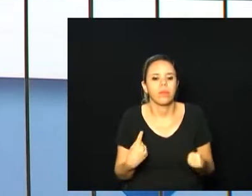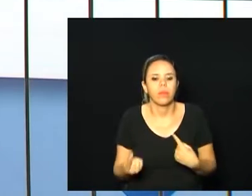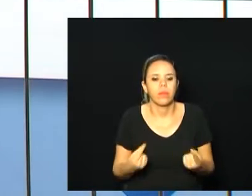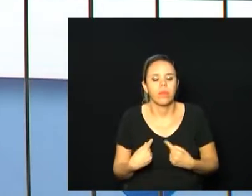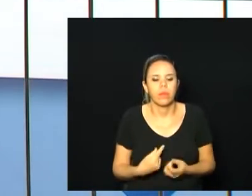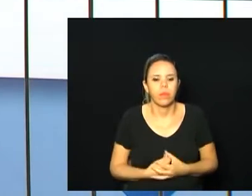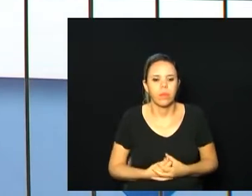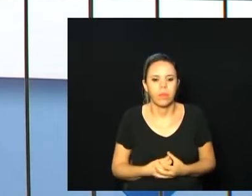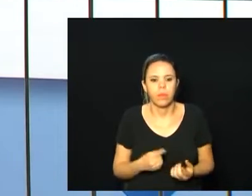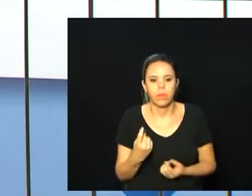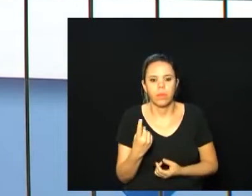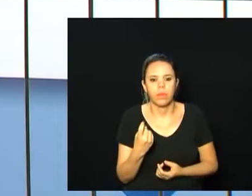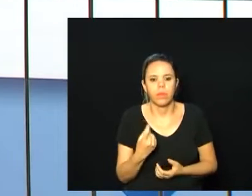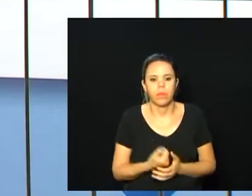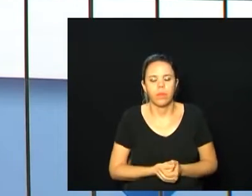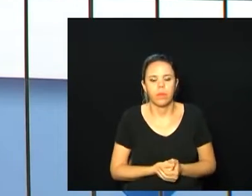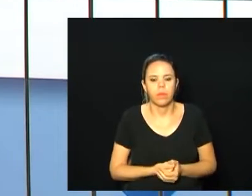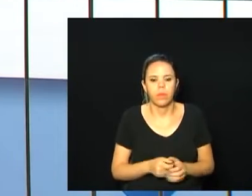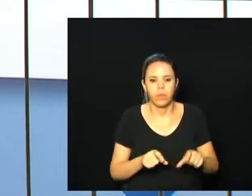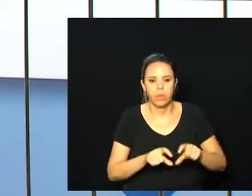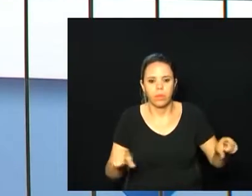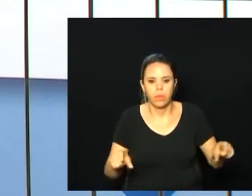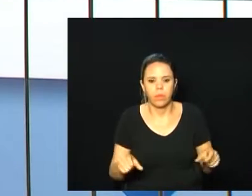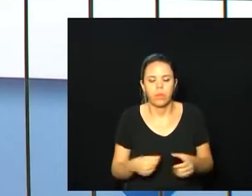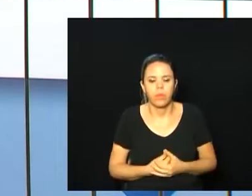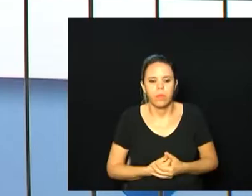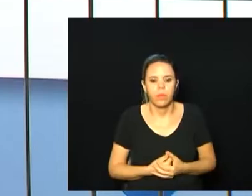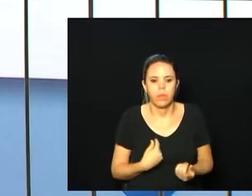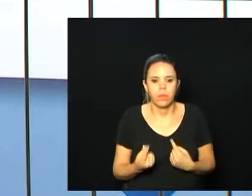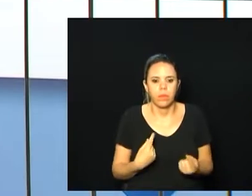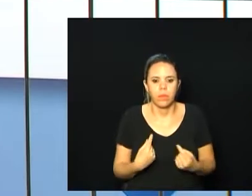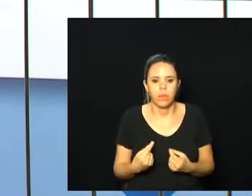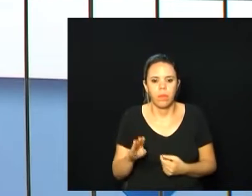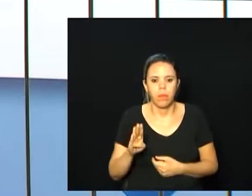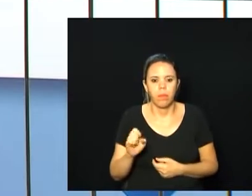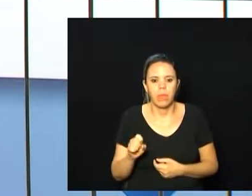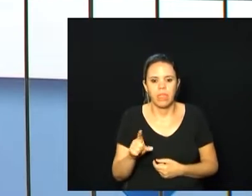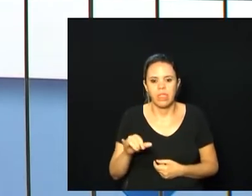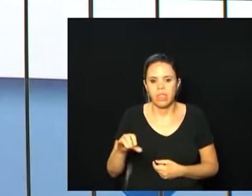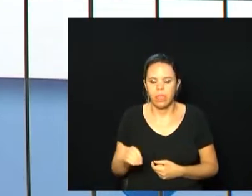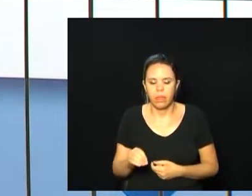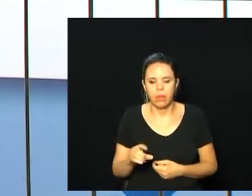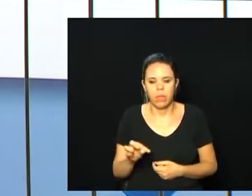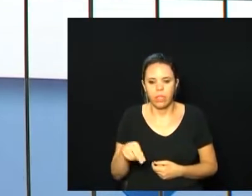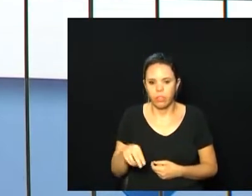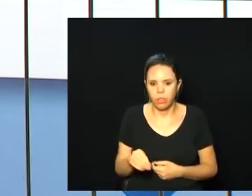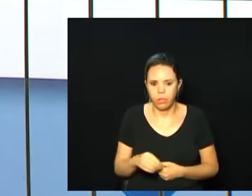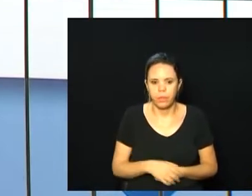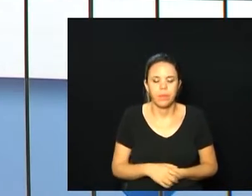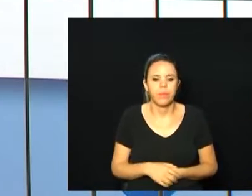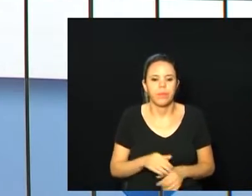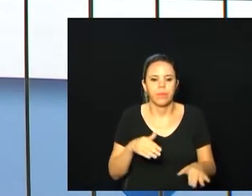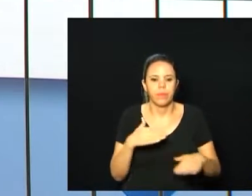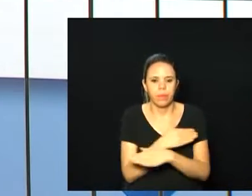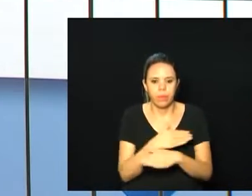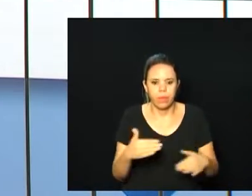ser de sentido único no trecho que abrange as vias Basílio de Magalhães e Latino Coelho. O trânsito